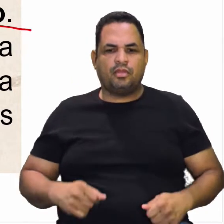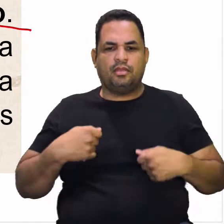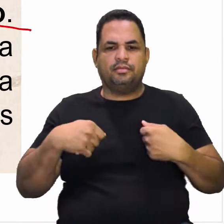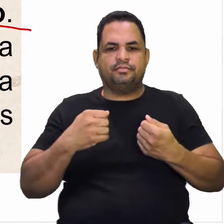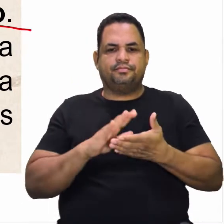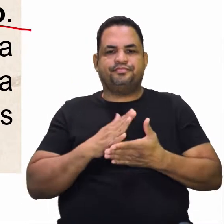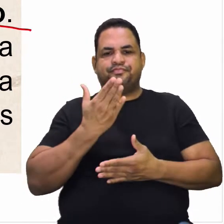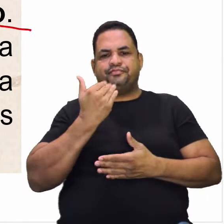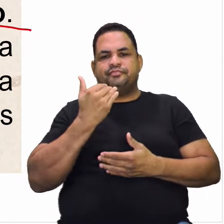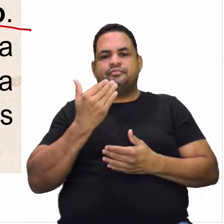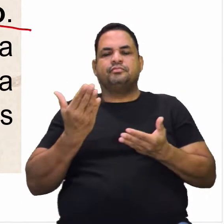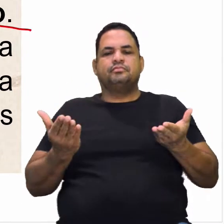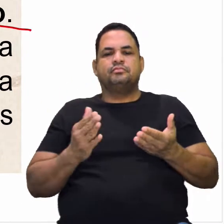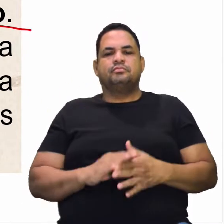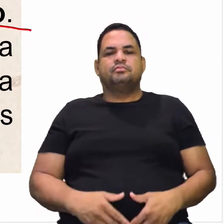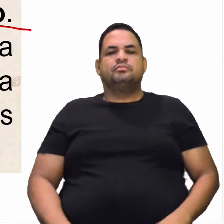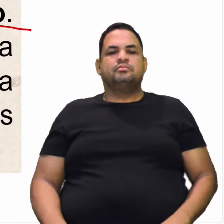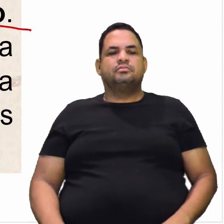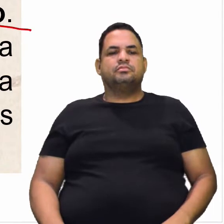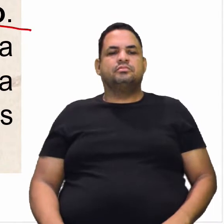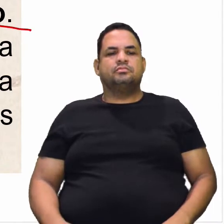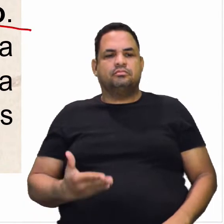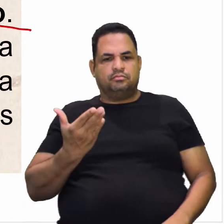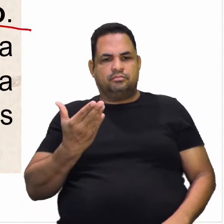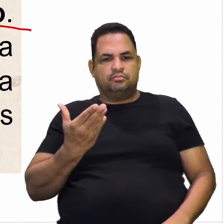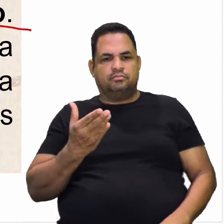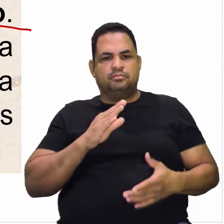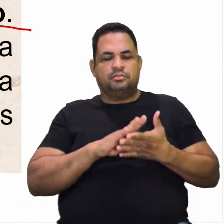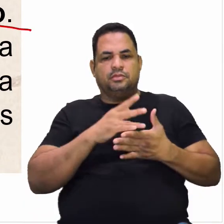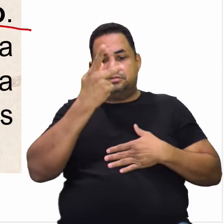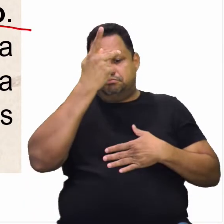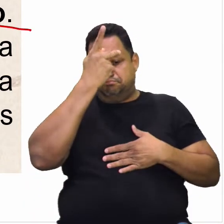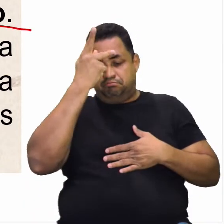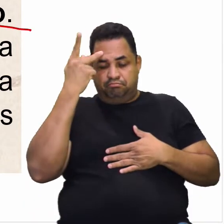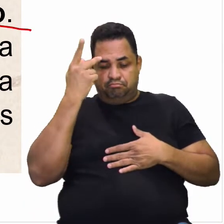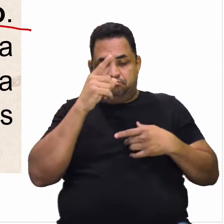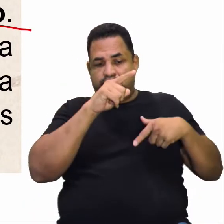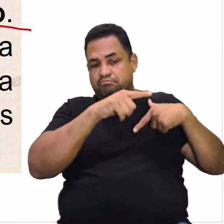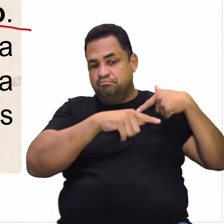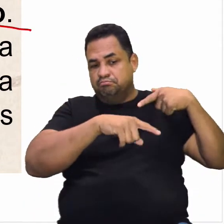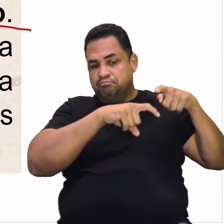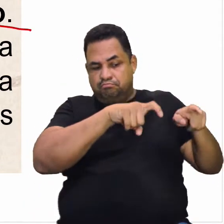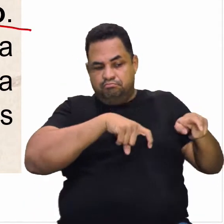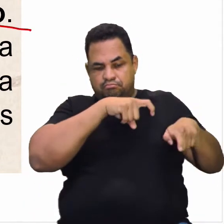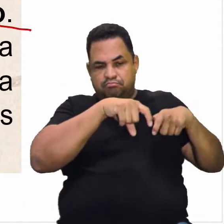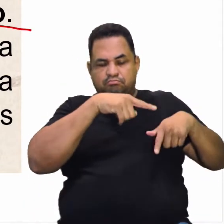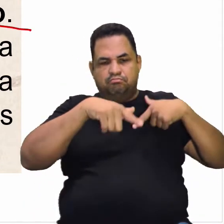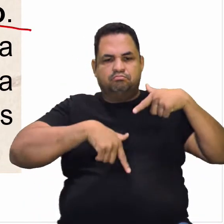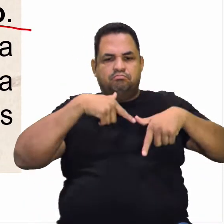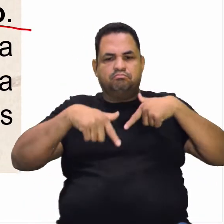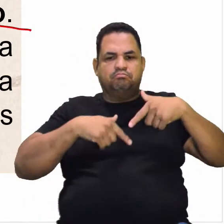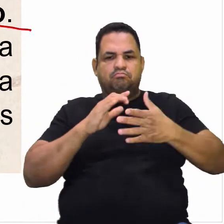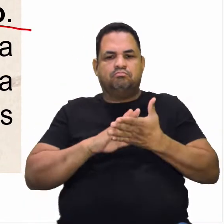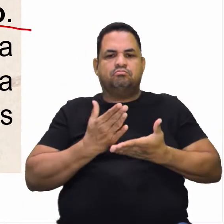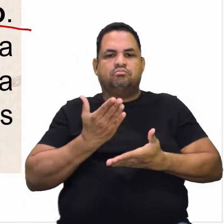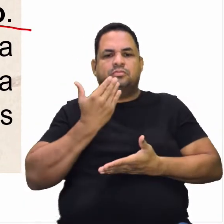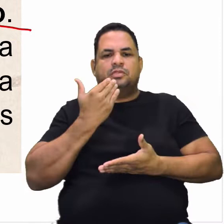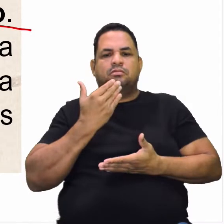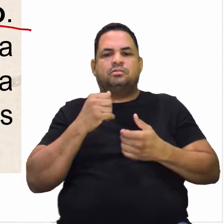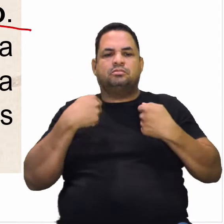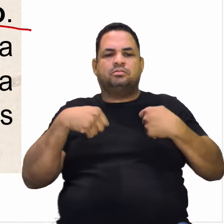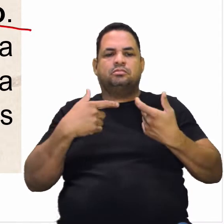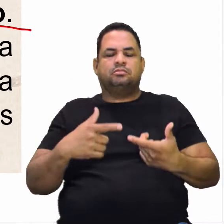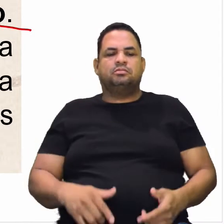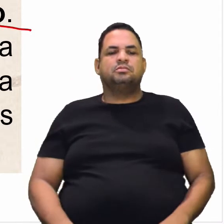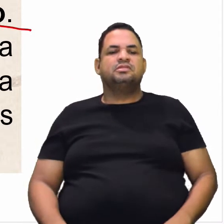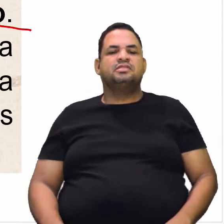precisava comer, e são esses camponeses que produziam esses alimentos necessários. Eles ficavam,